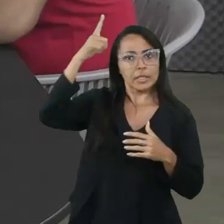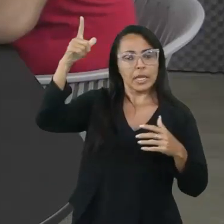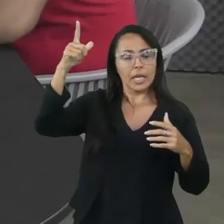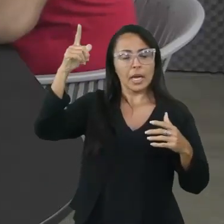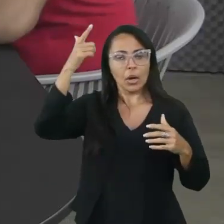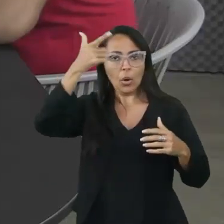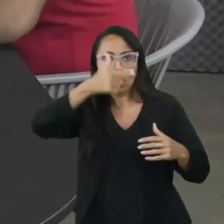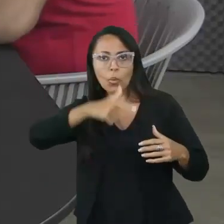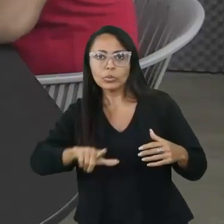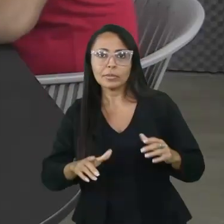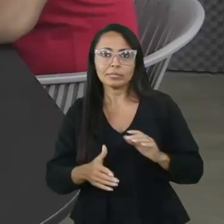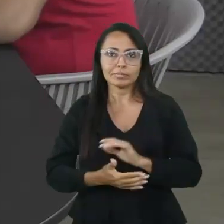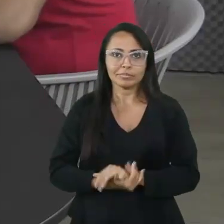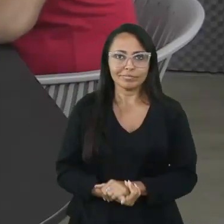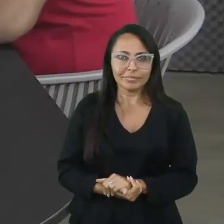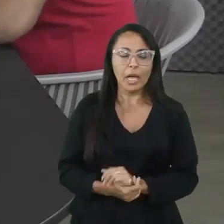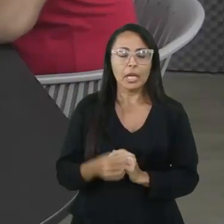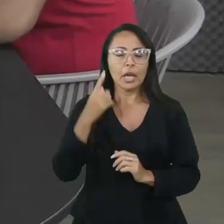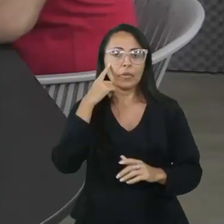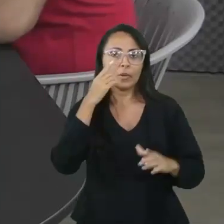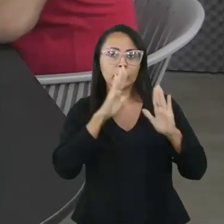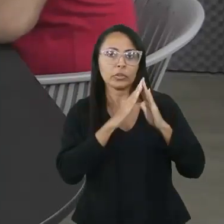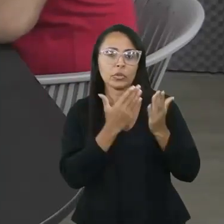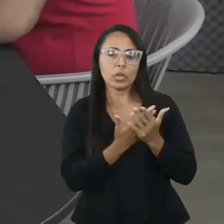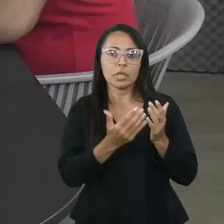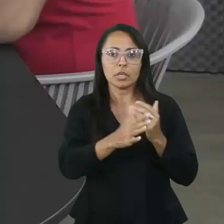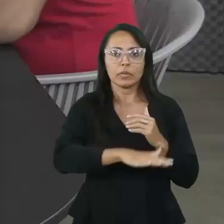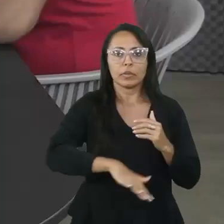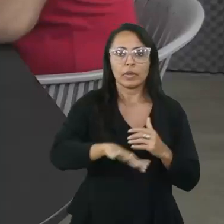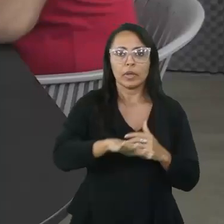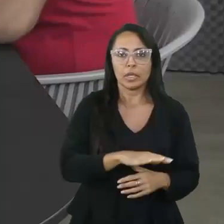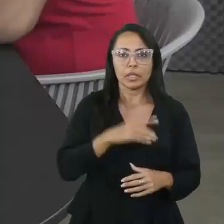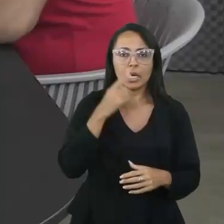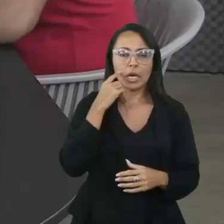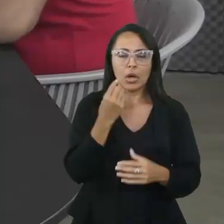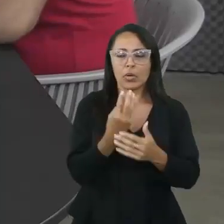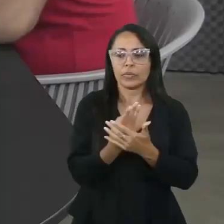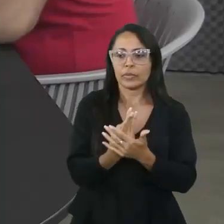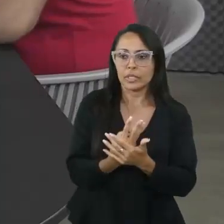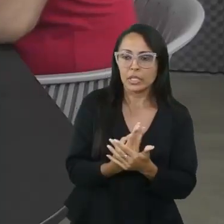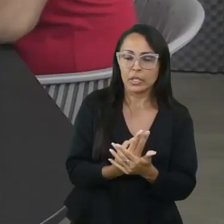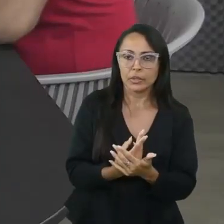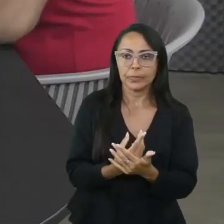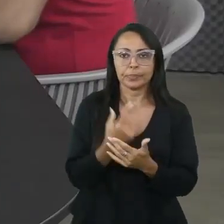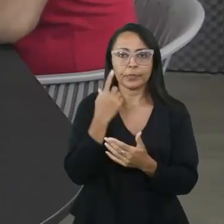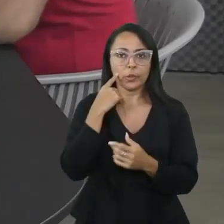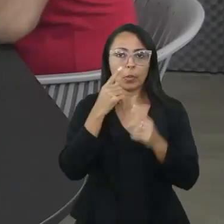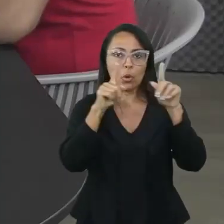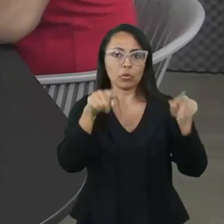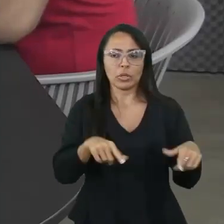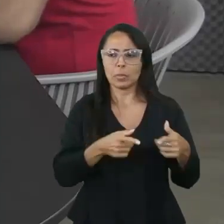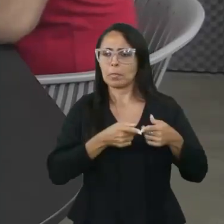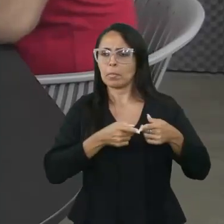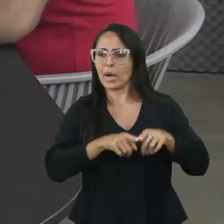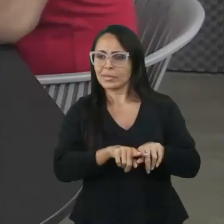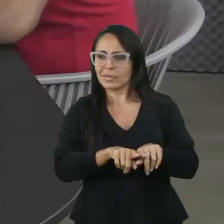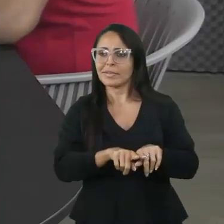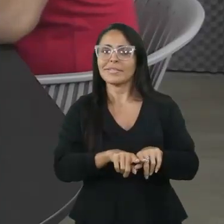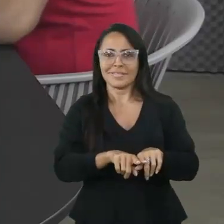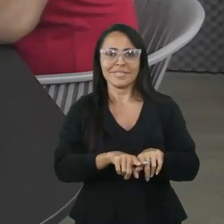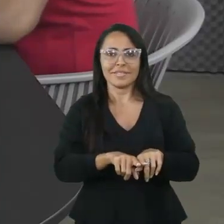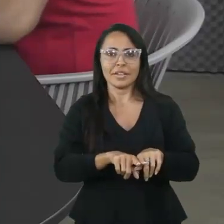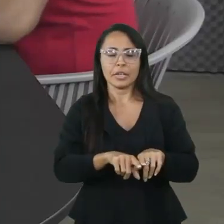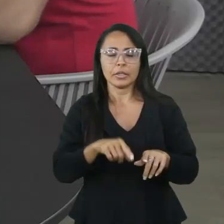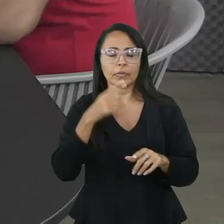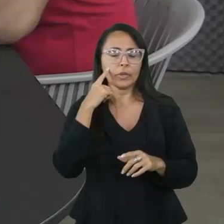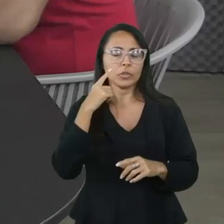oceano. Tu vê que a tua escola está sendo inserida dentro da Universidade Federal com um projeto parceiro. Tu tá vendo os